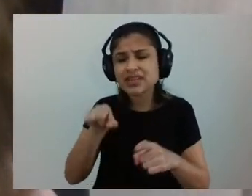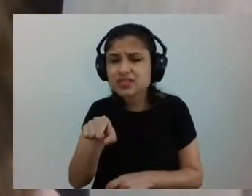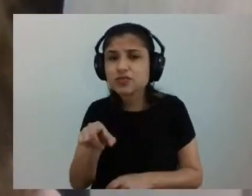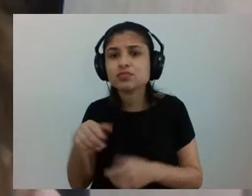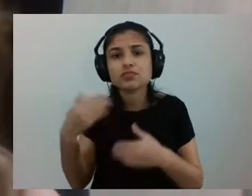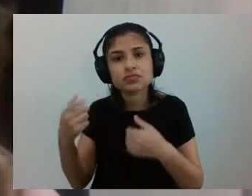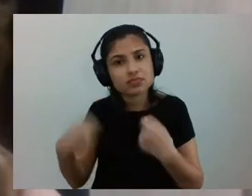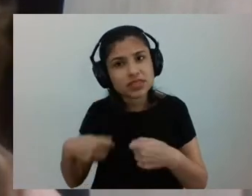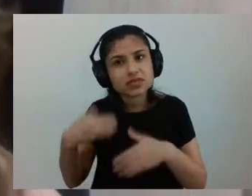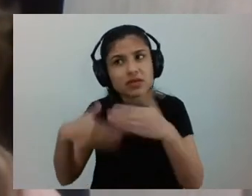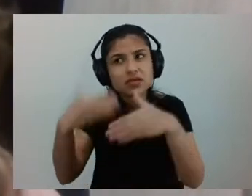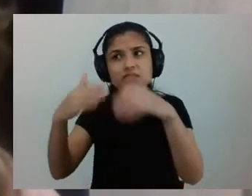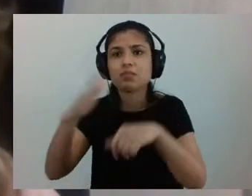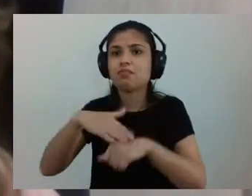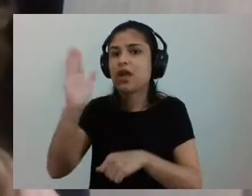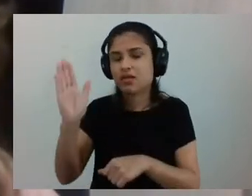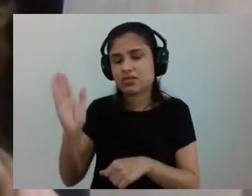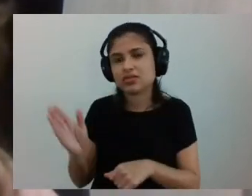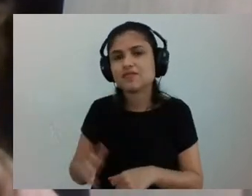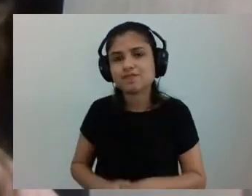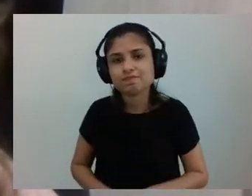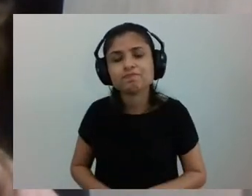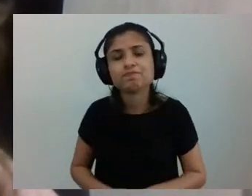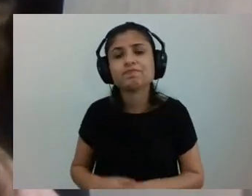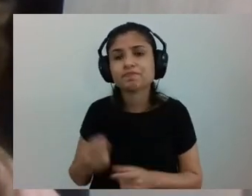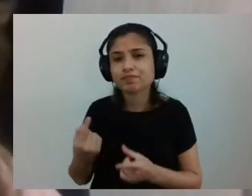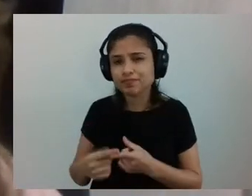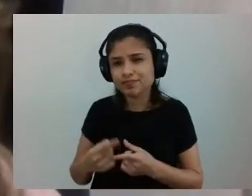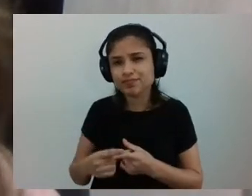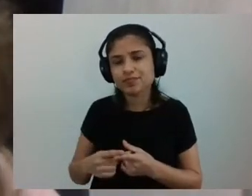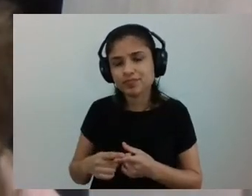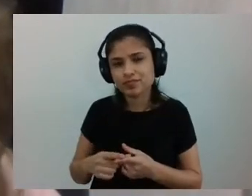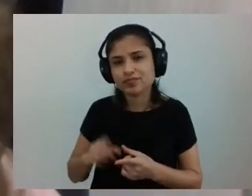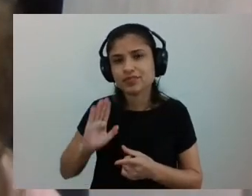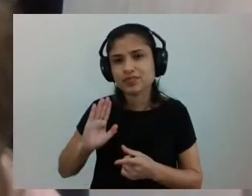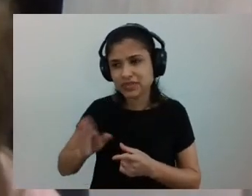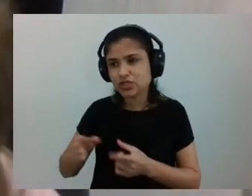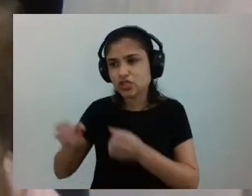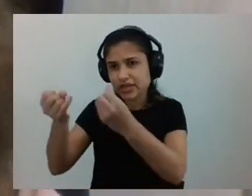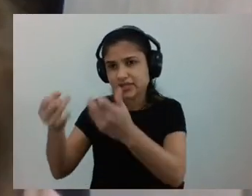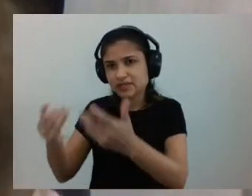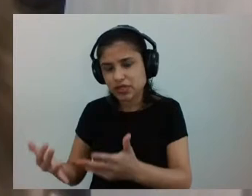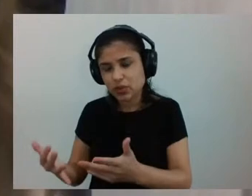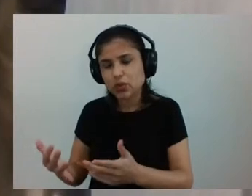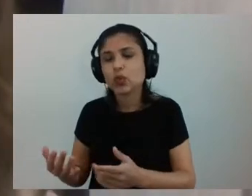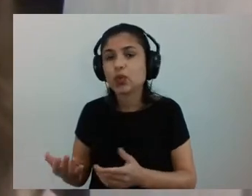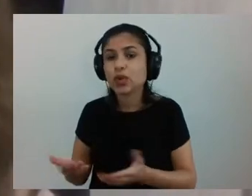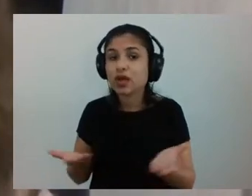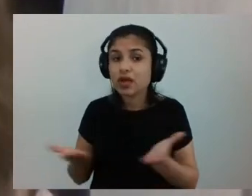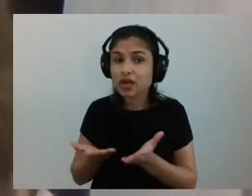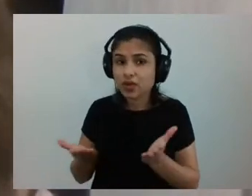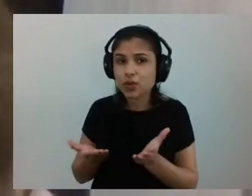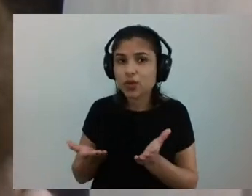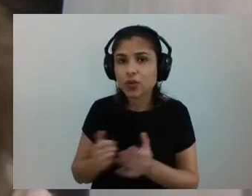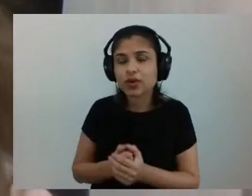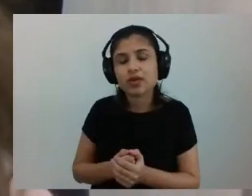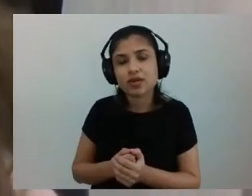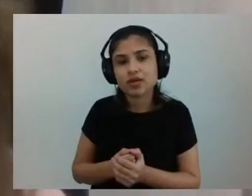avançar, mesmo porque, como foi colocado, né, anteriormente, com a